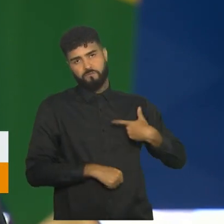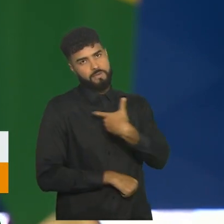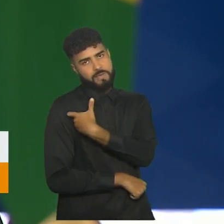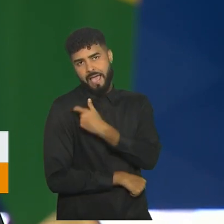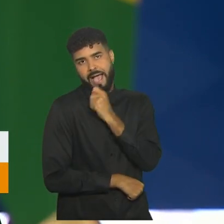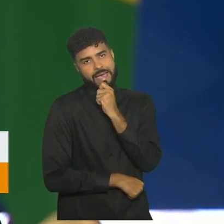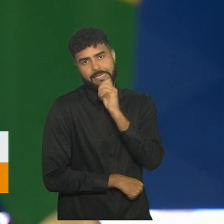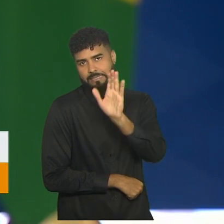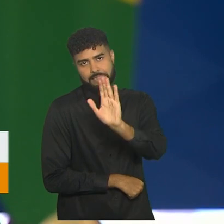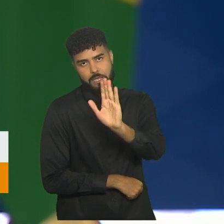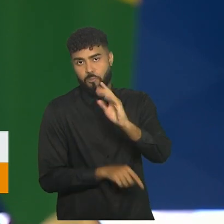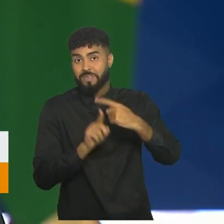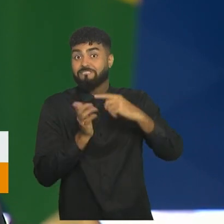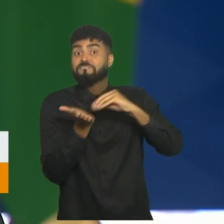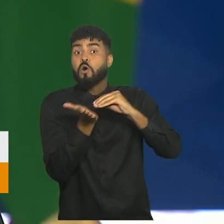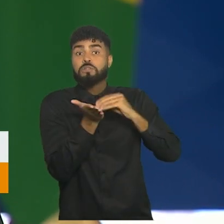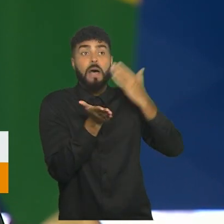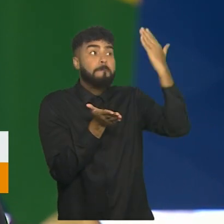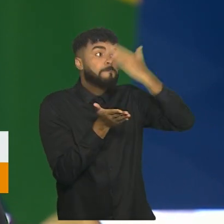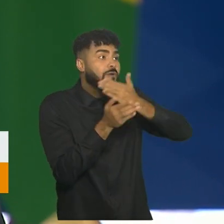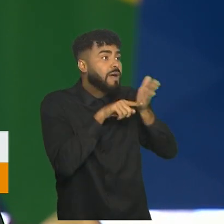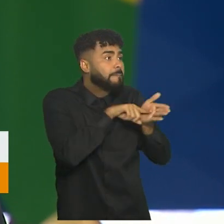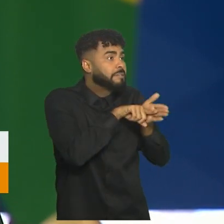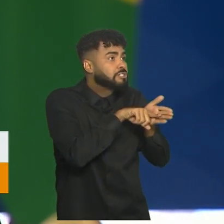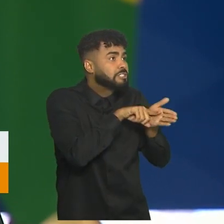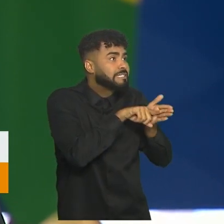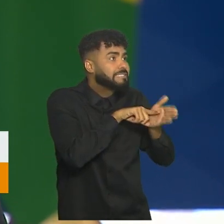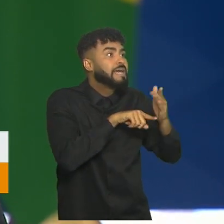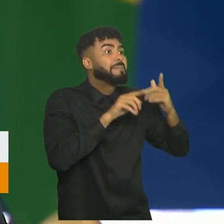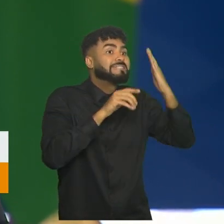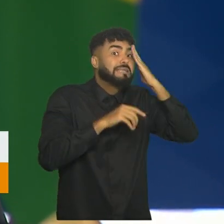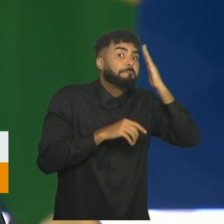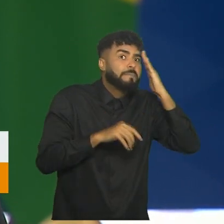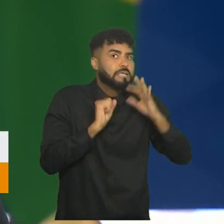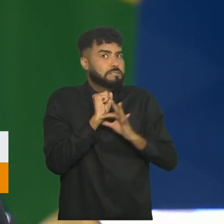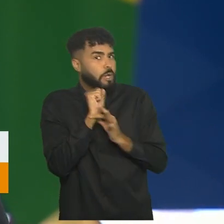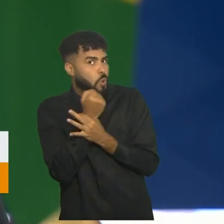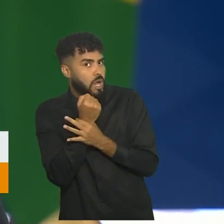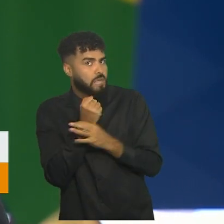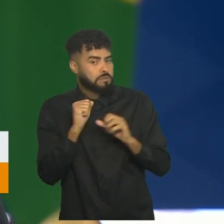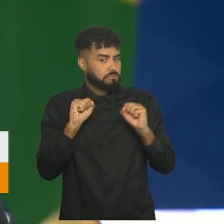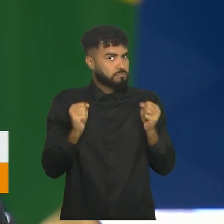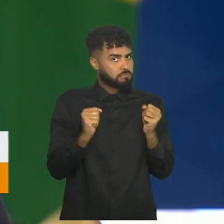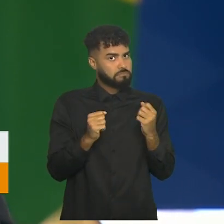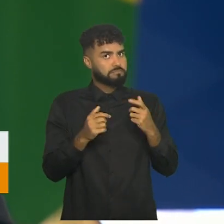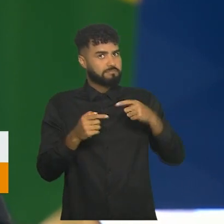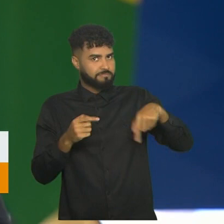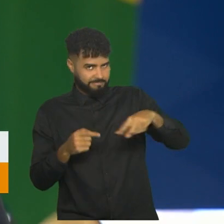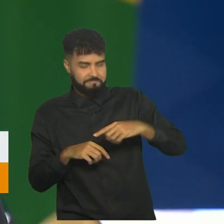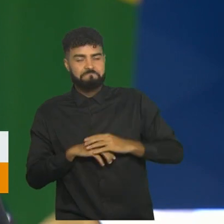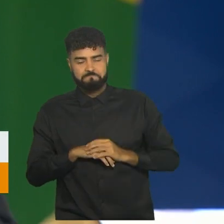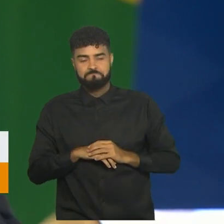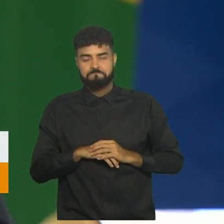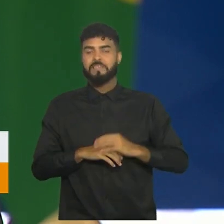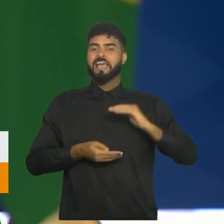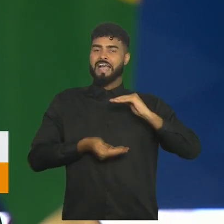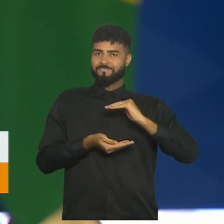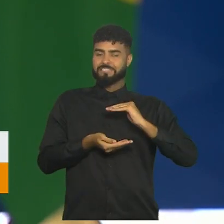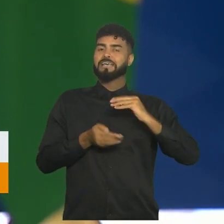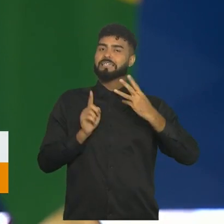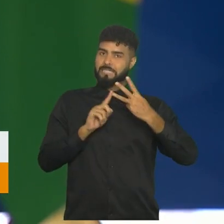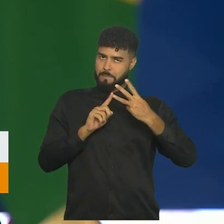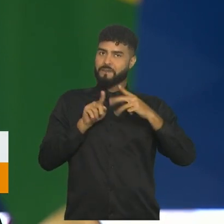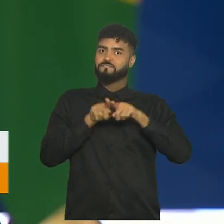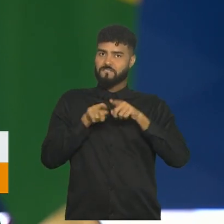dados que comprovem que essa vacina oferece segurança e eficácia neste grupo. E a Anvisa ainda destacou a necessidade de acompanhar